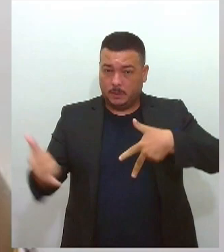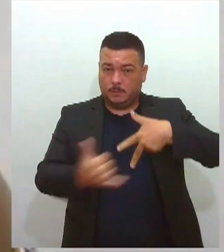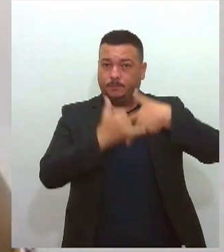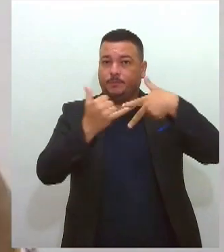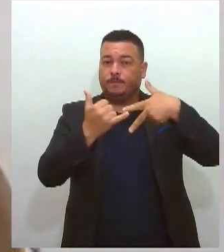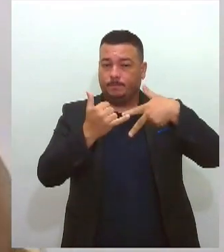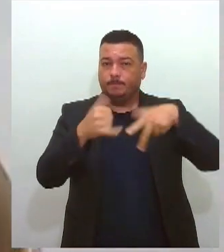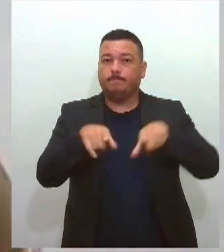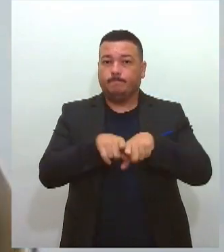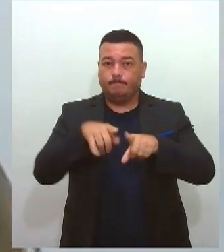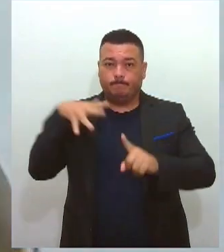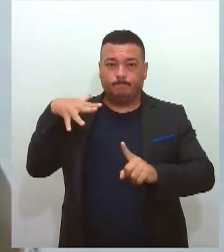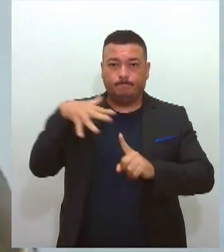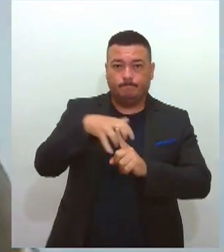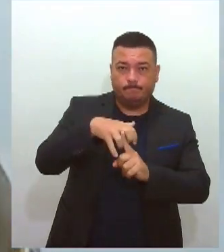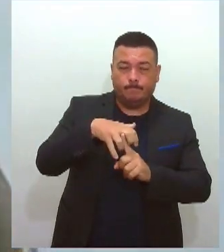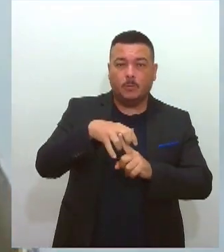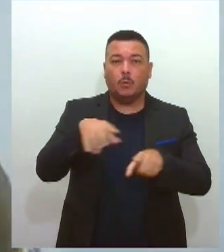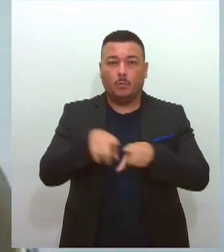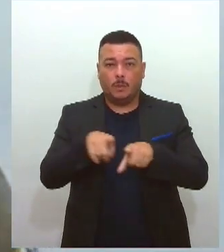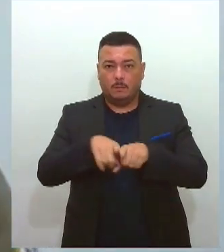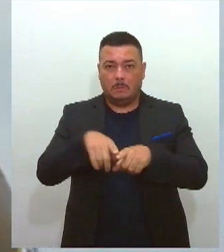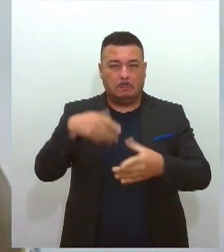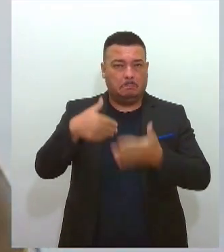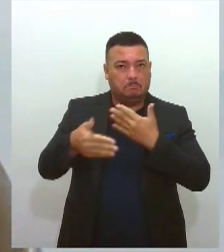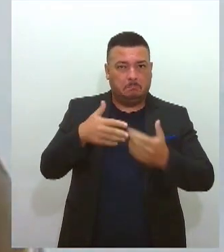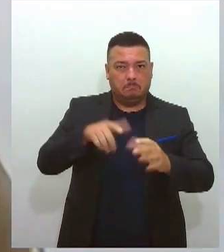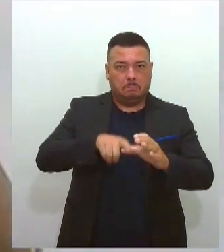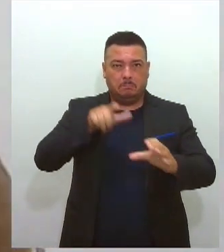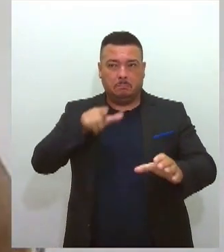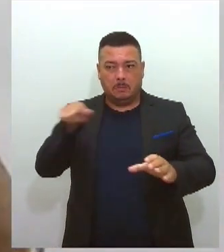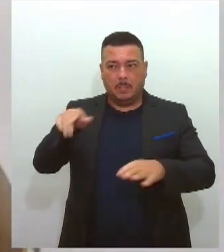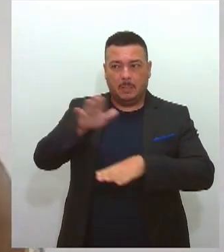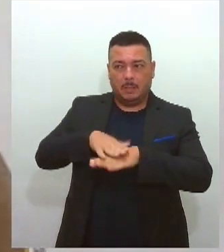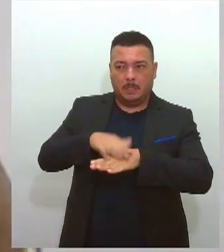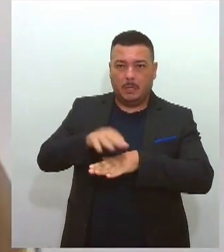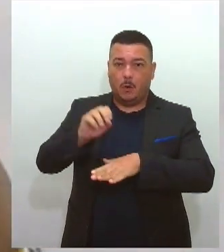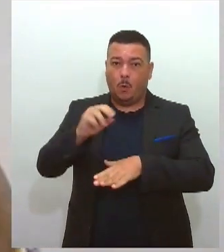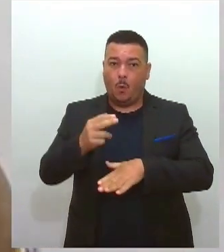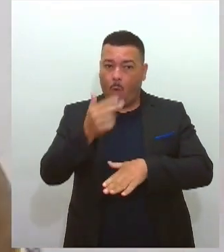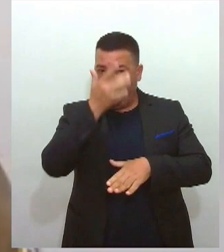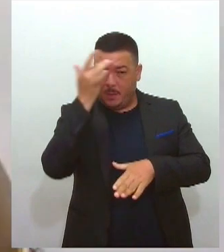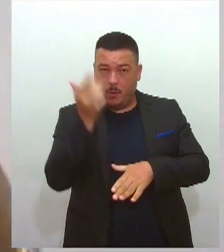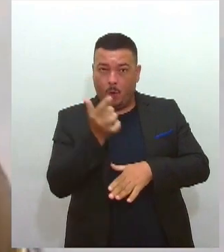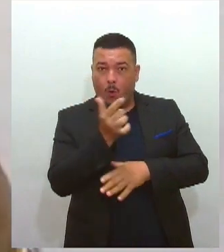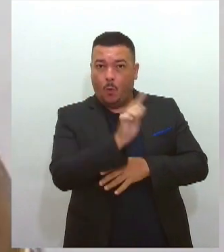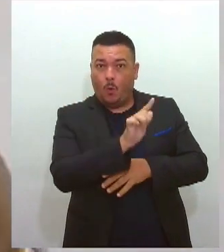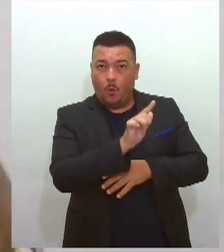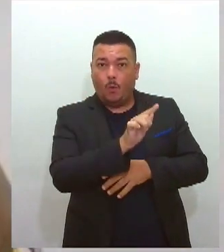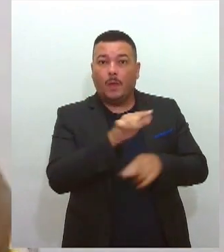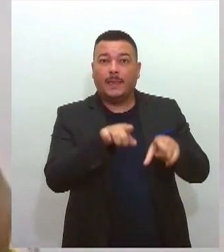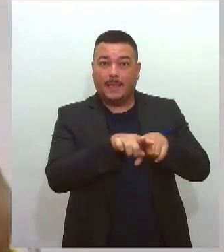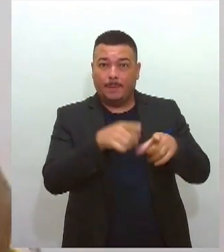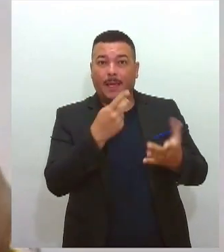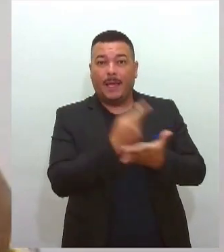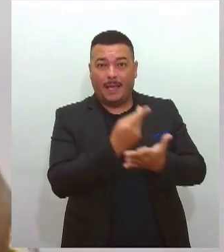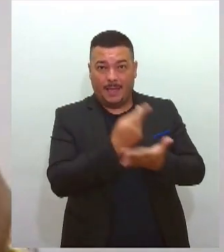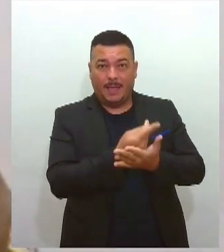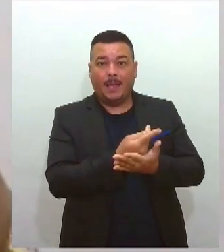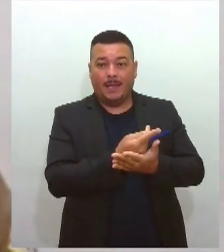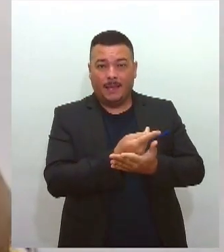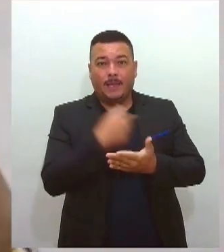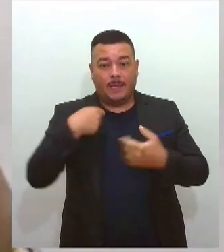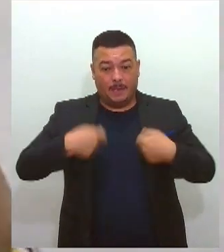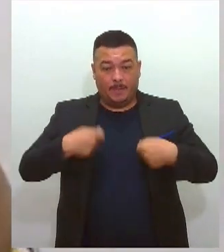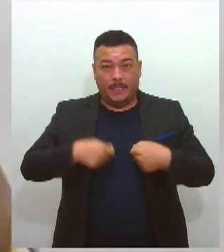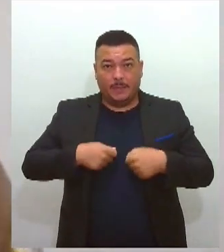a importância de, independente de uma ação dele, se outra pessoa agir de forma errada, ele tem que estar pronto para agir